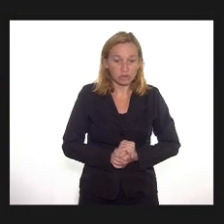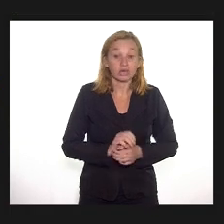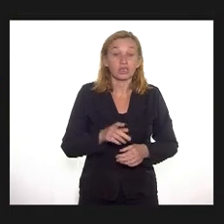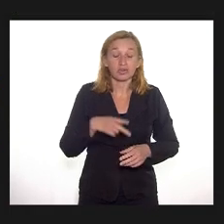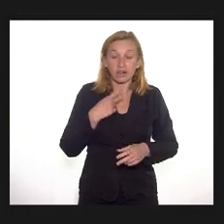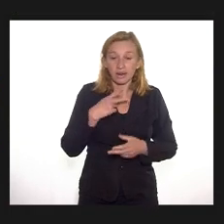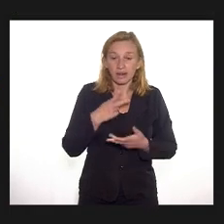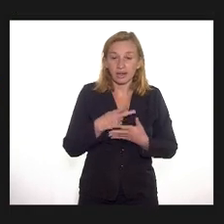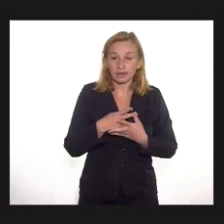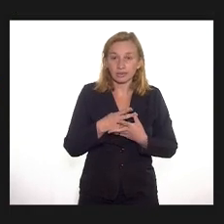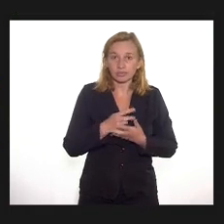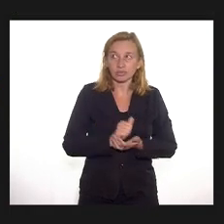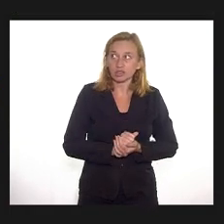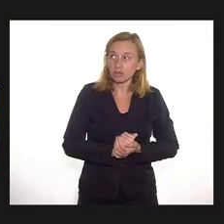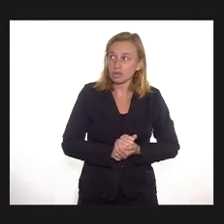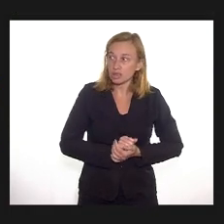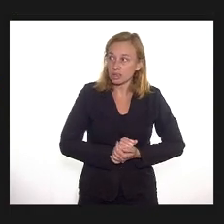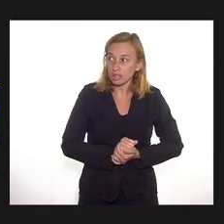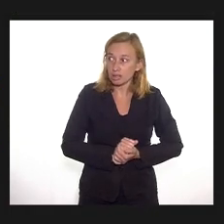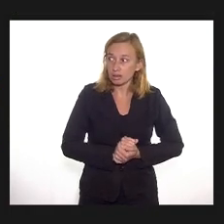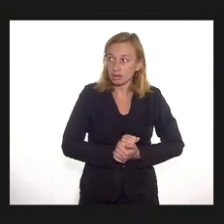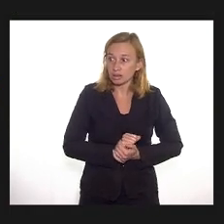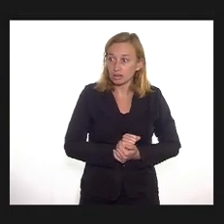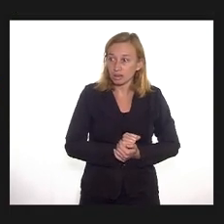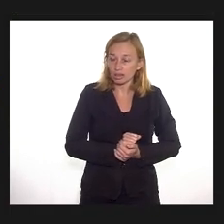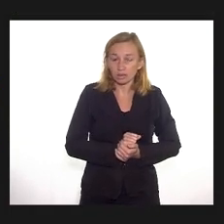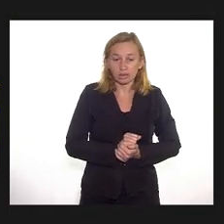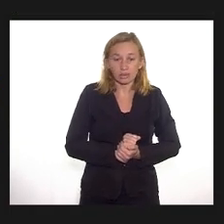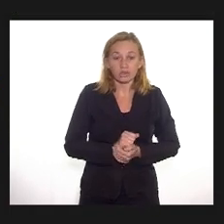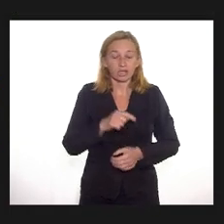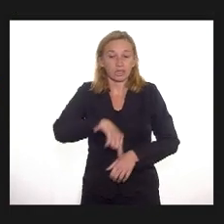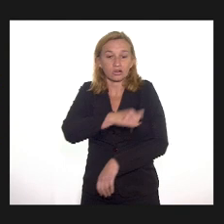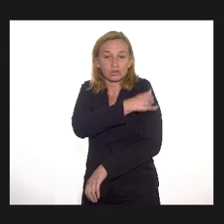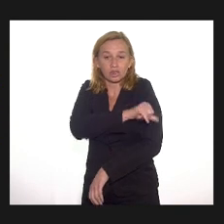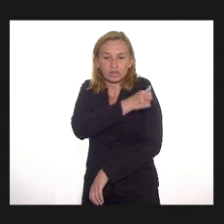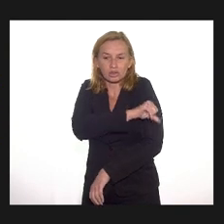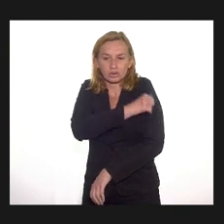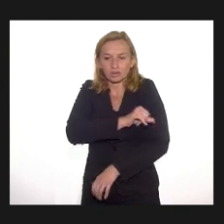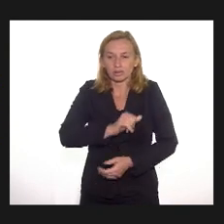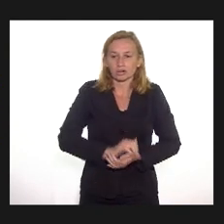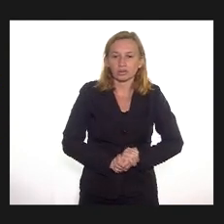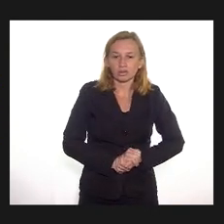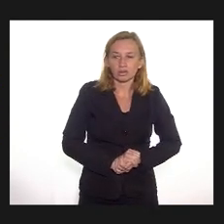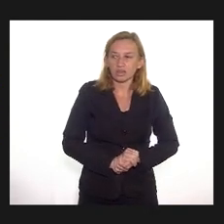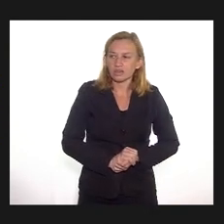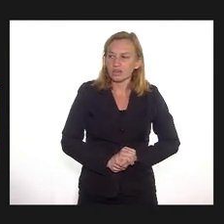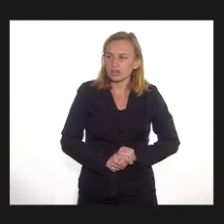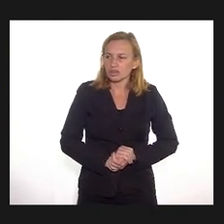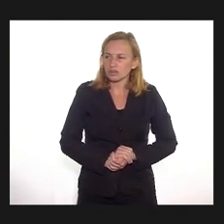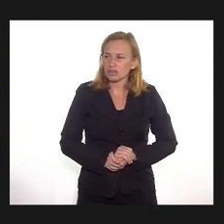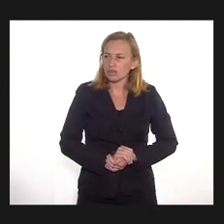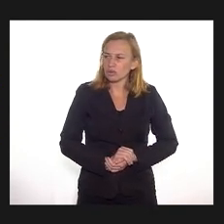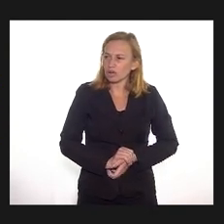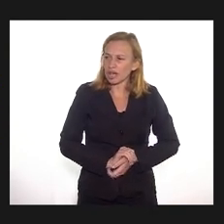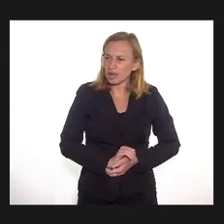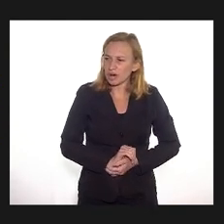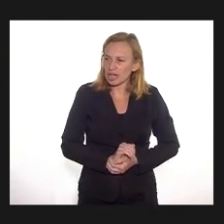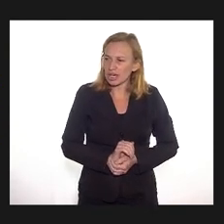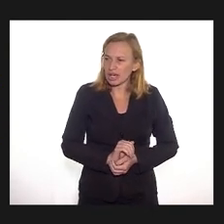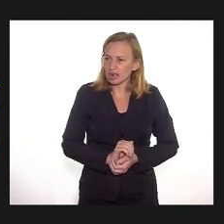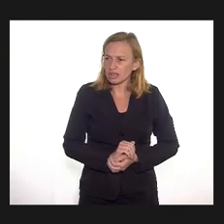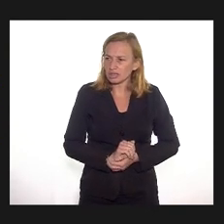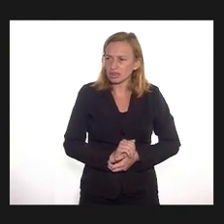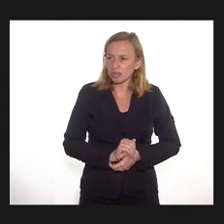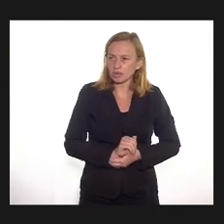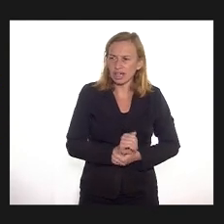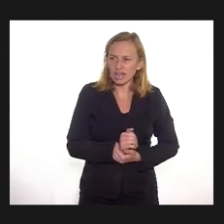estabelecer um fundo soberano aqui no Rio de Janeiro, porque, em que pese a necessidade do pagamento de dívida,